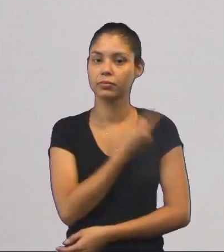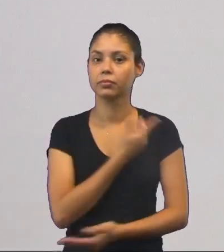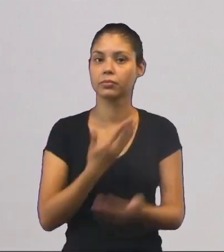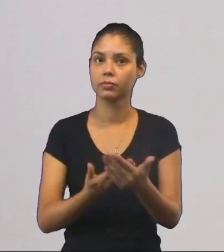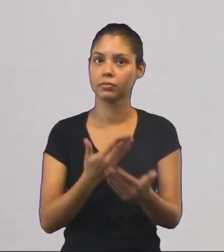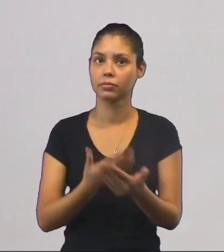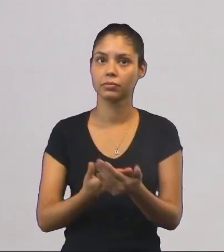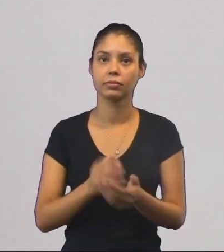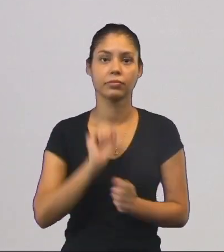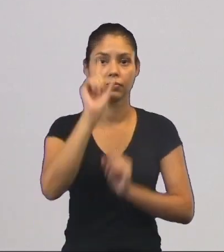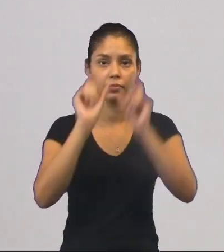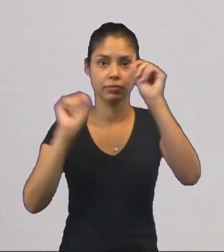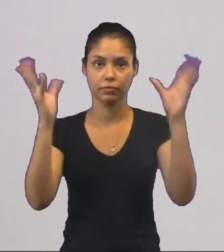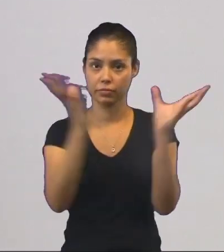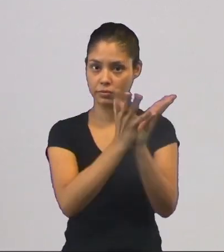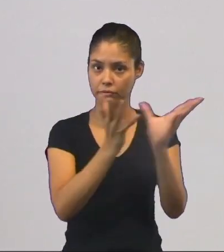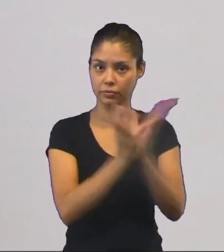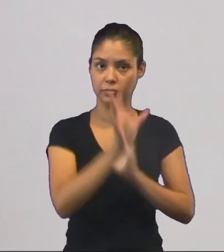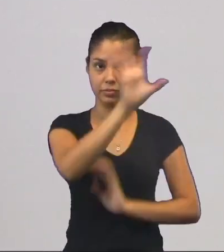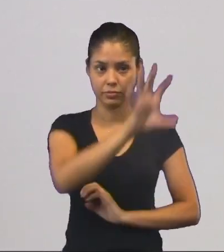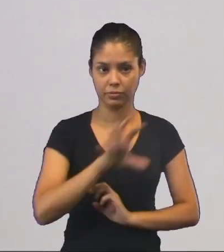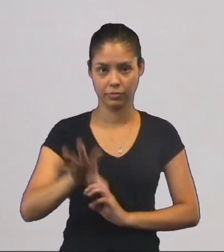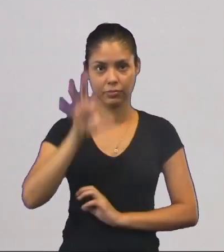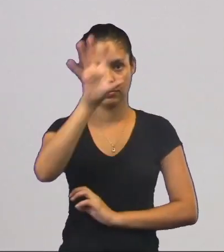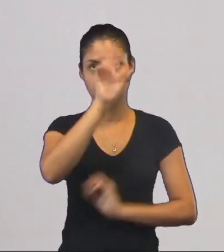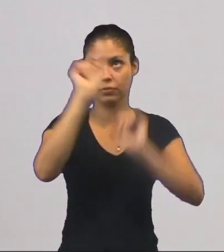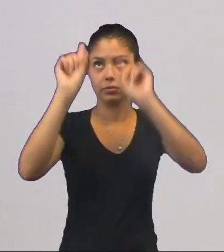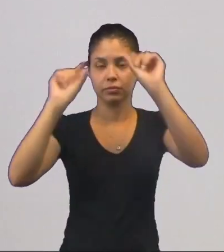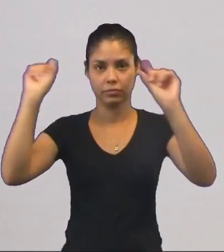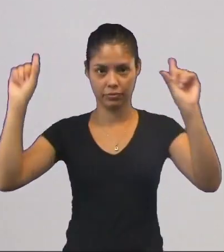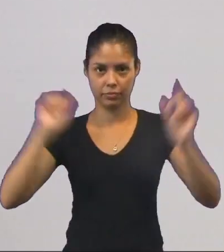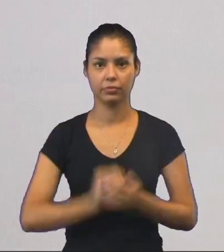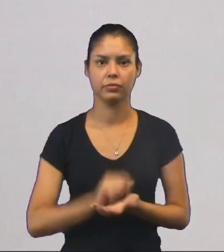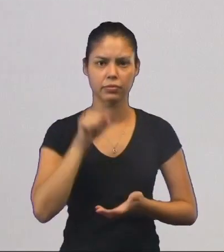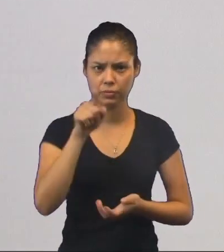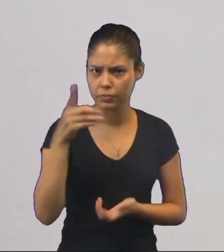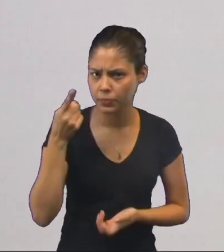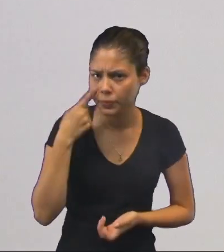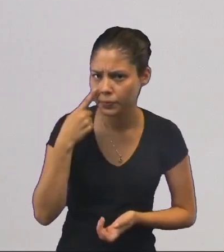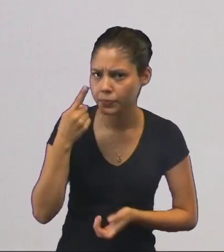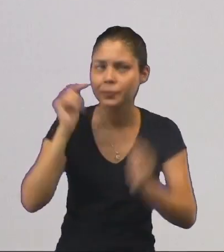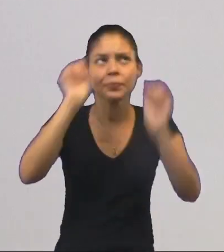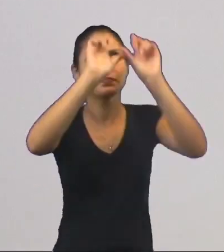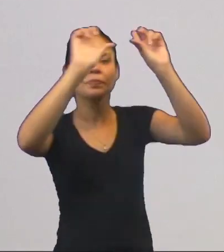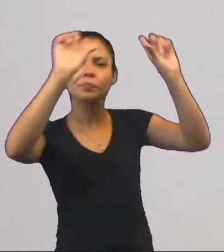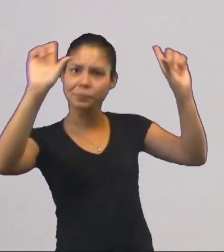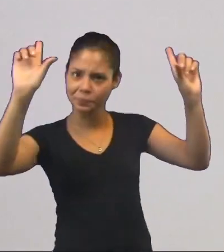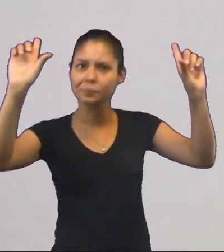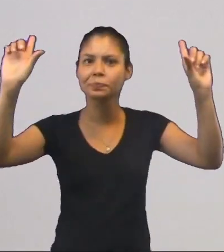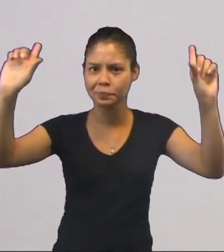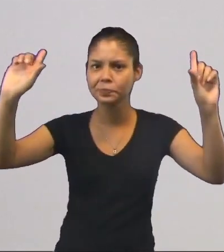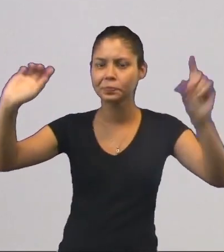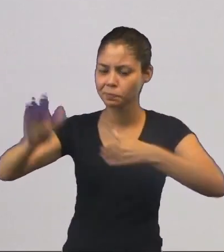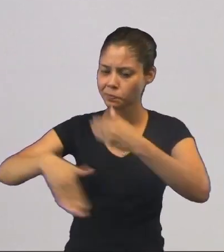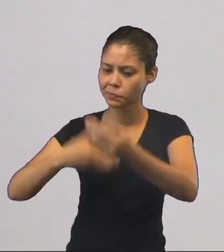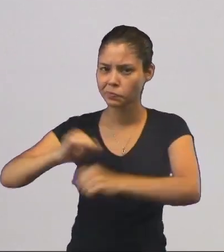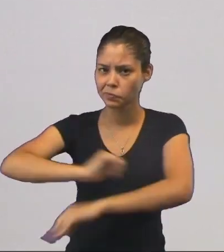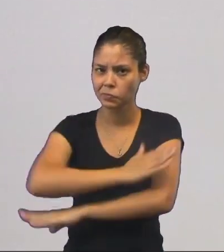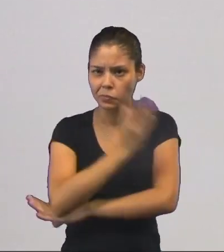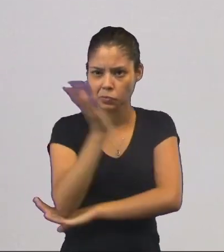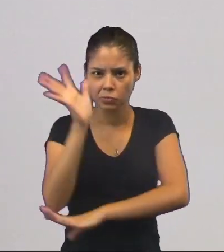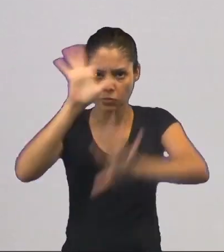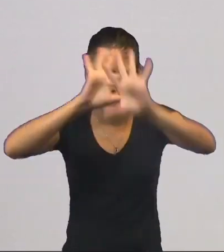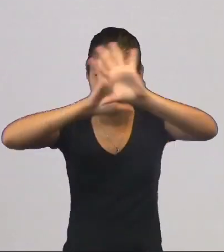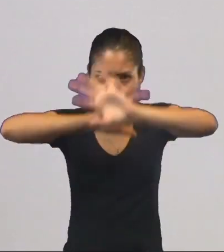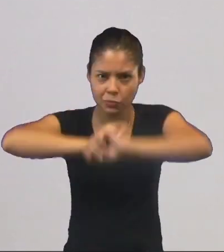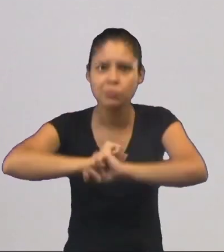as constelações e mapas celestes. Você já olhou para o céu assim, durante uma noite